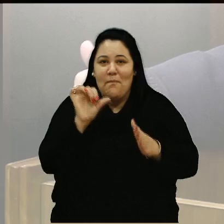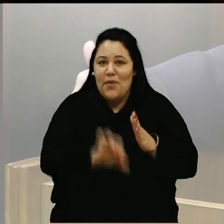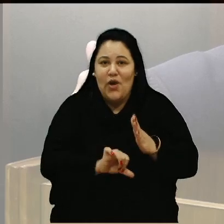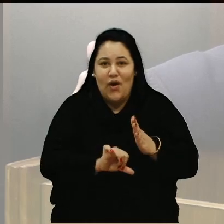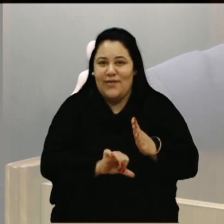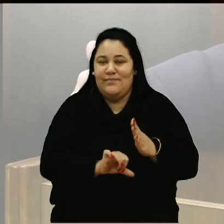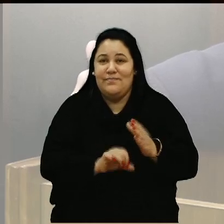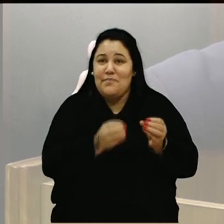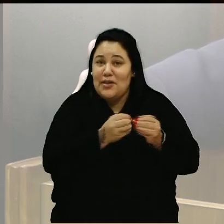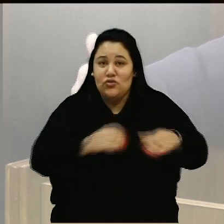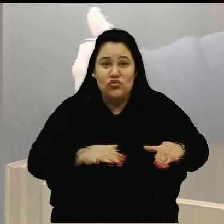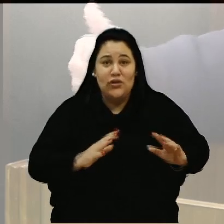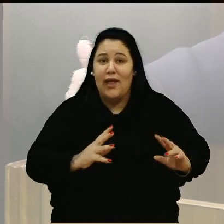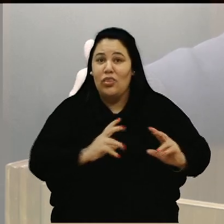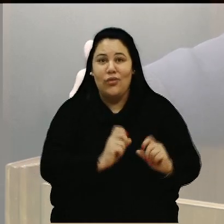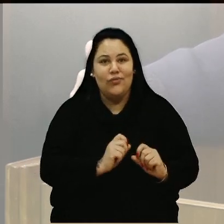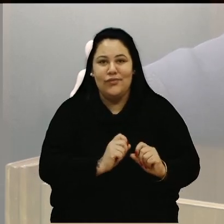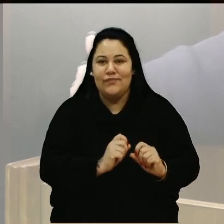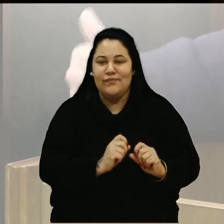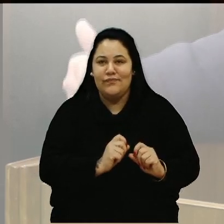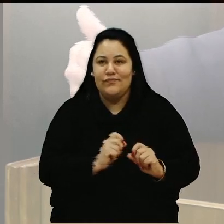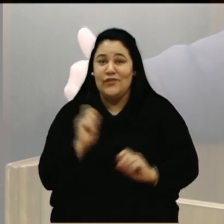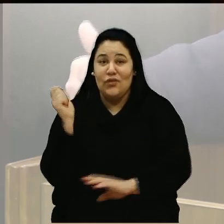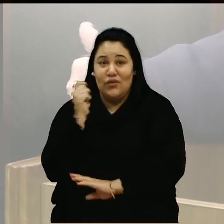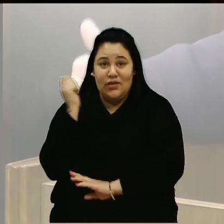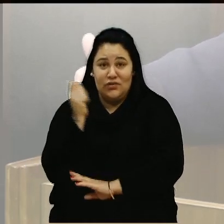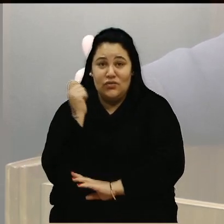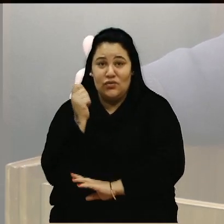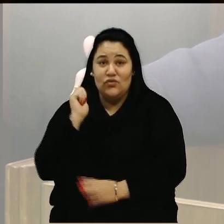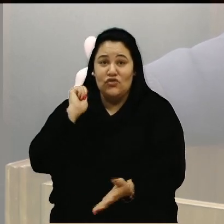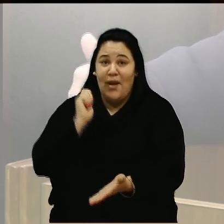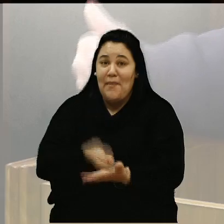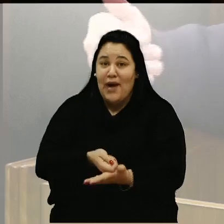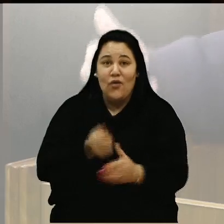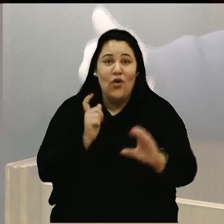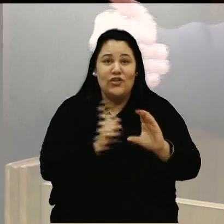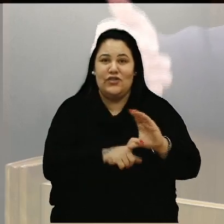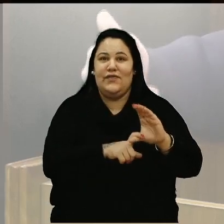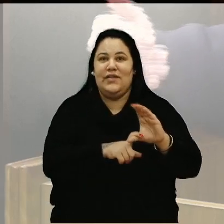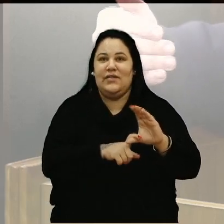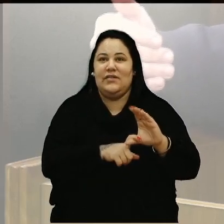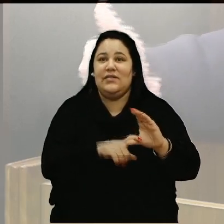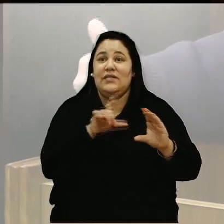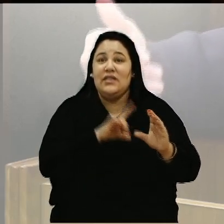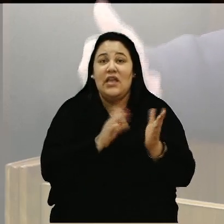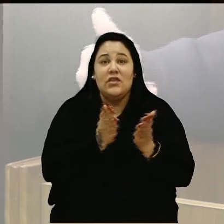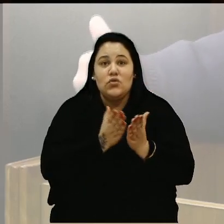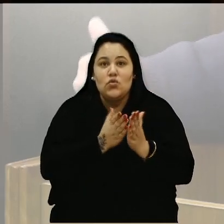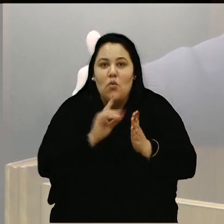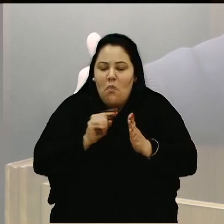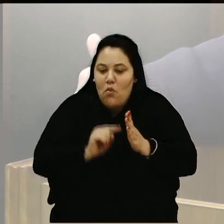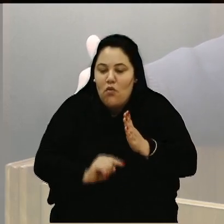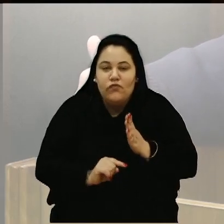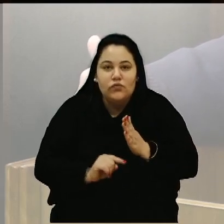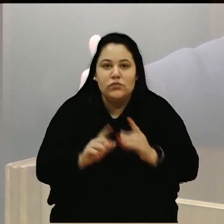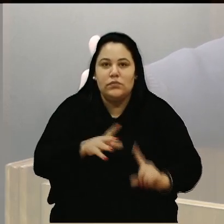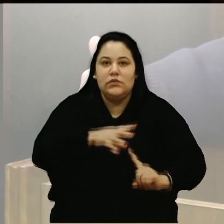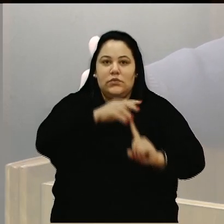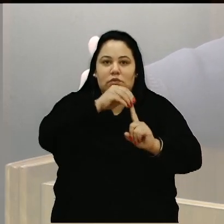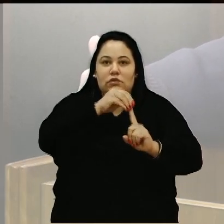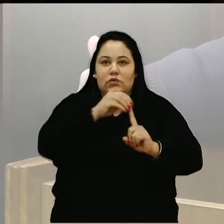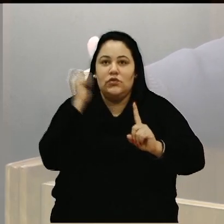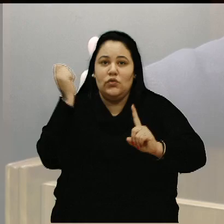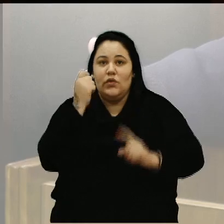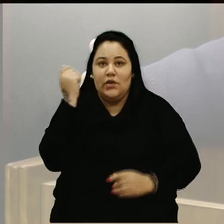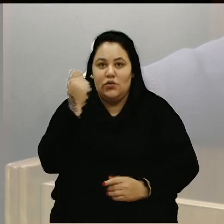corrói. E o Rio Grande do Sul já pagou essa dívida. Existem estudos, inclusive, vereador Fatinel, que o Rio